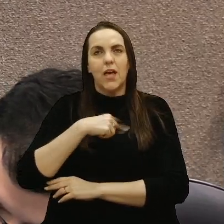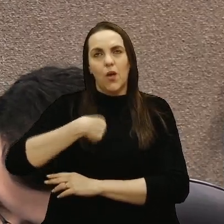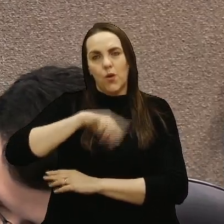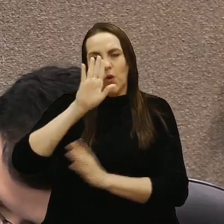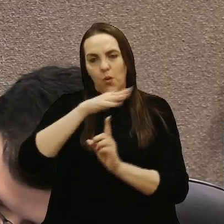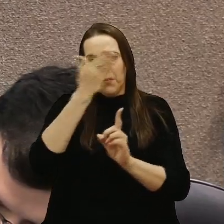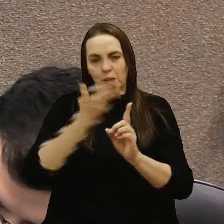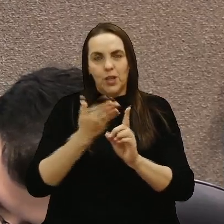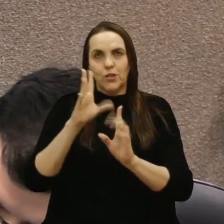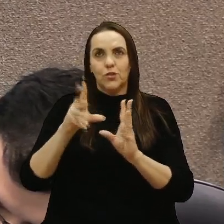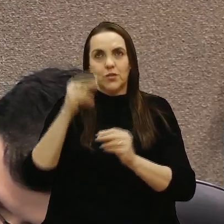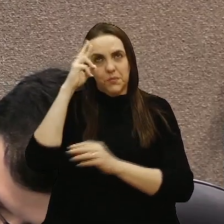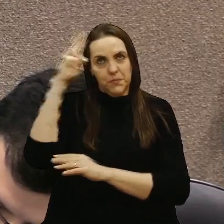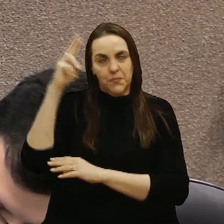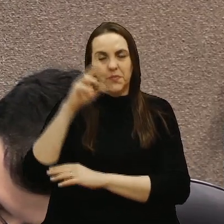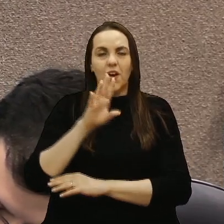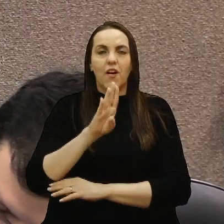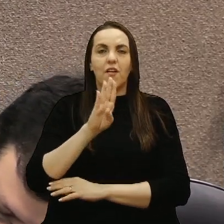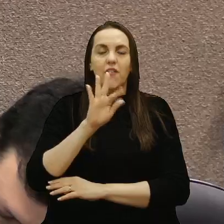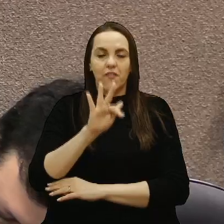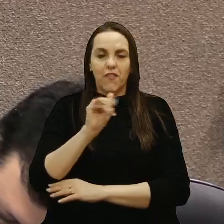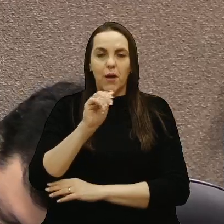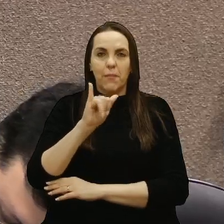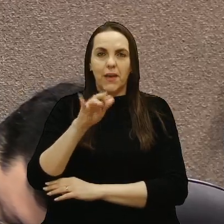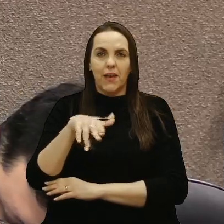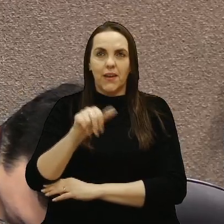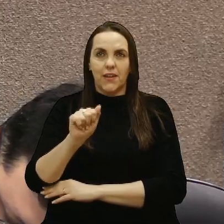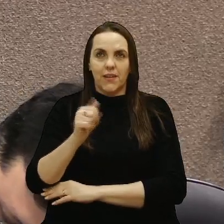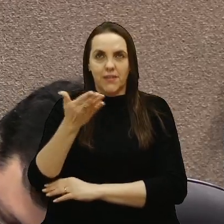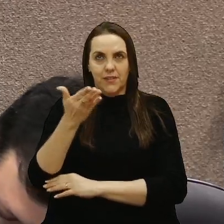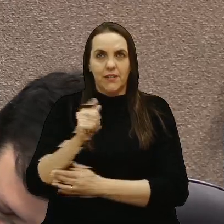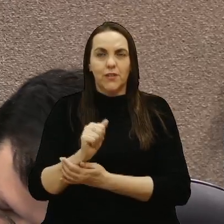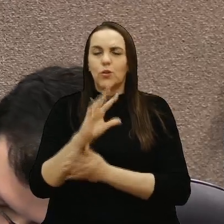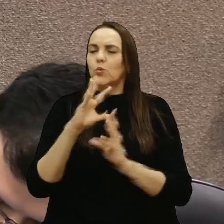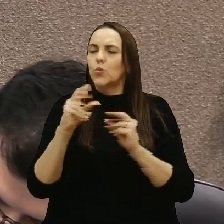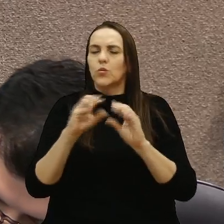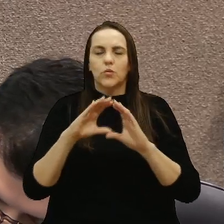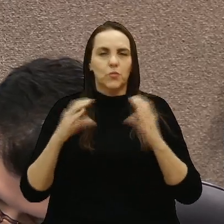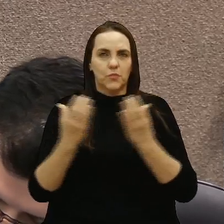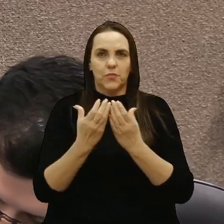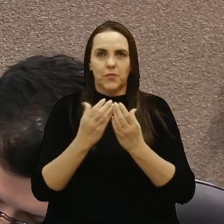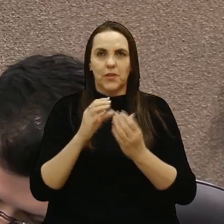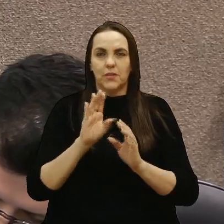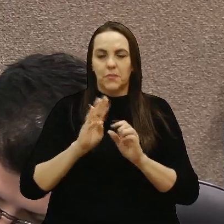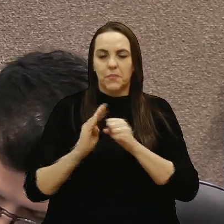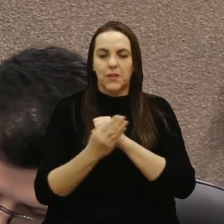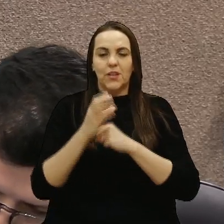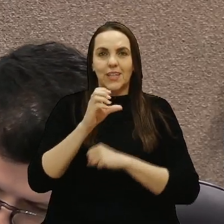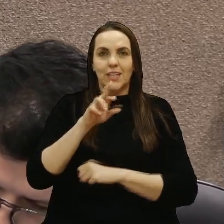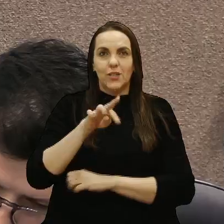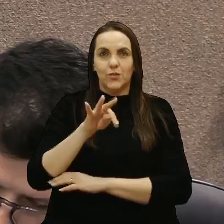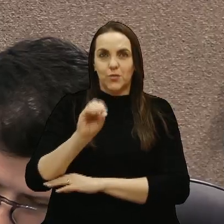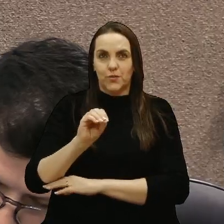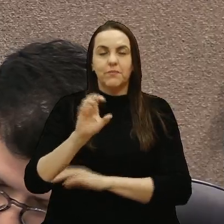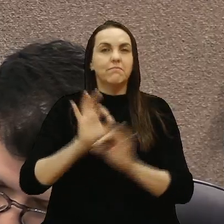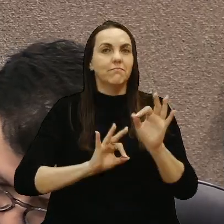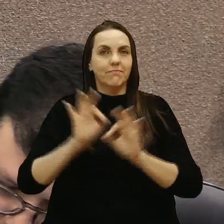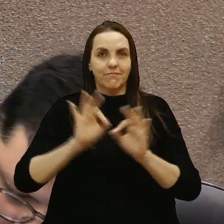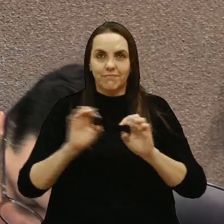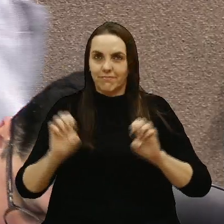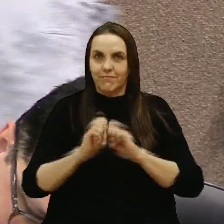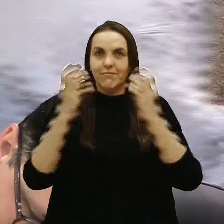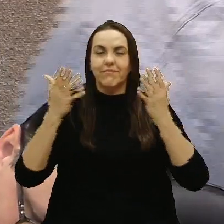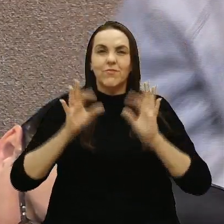diretora Fabiana Schossler, e aqui eu parabenizo toda aquela comunidade do Cristo Redentor que organizaram aquele evento, e tenho certeza que essa